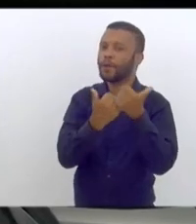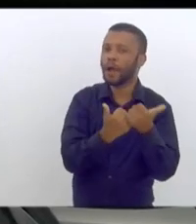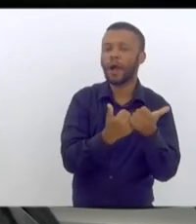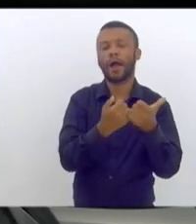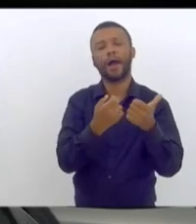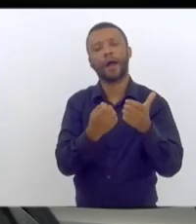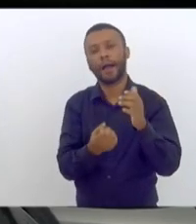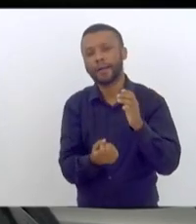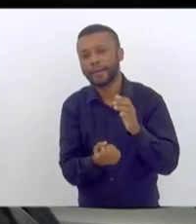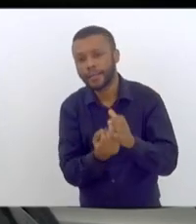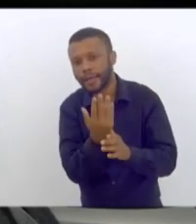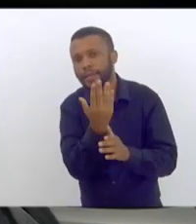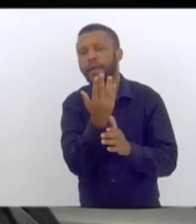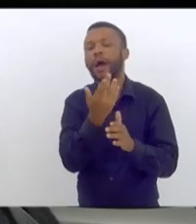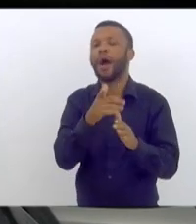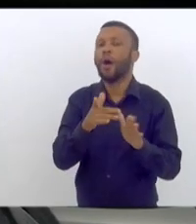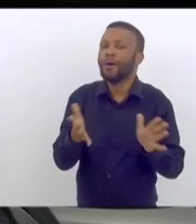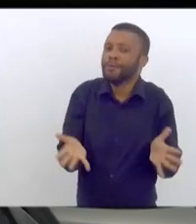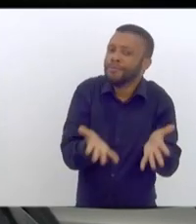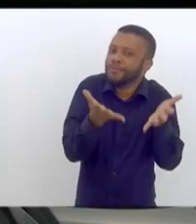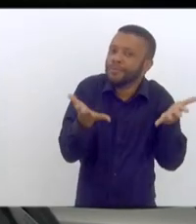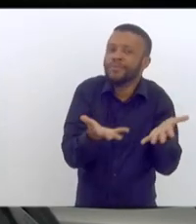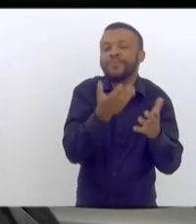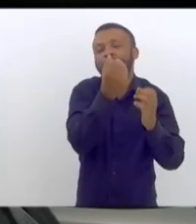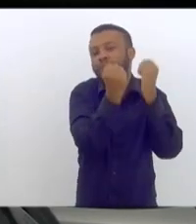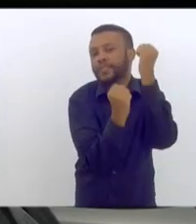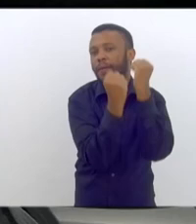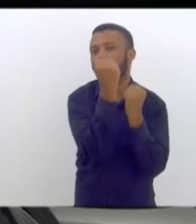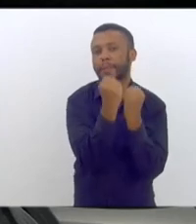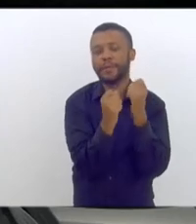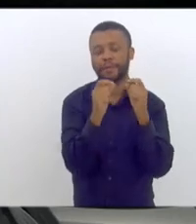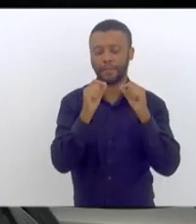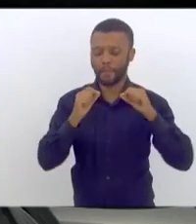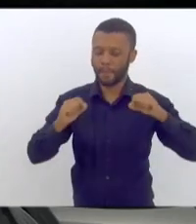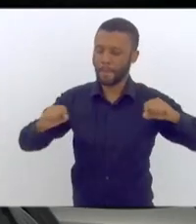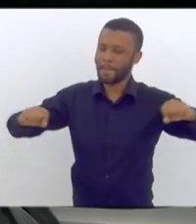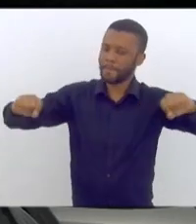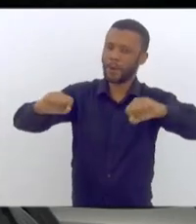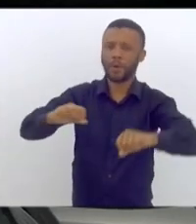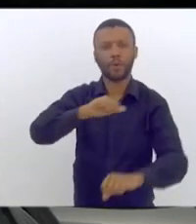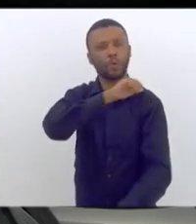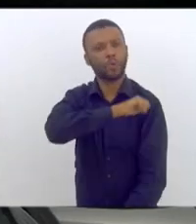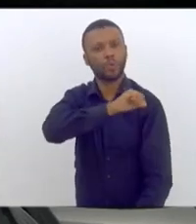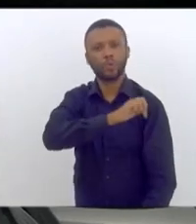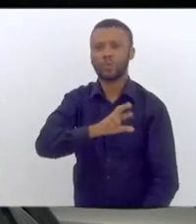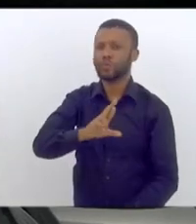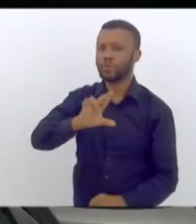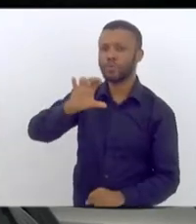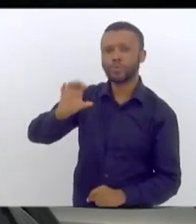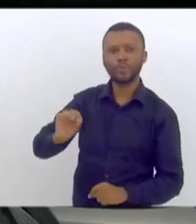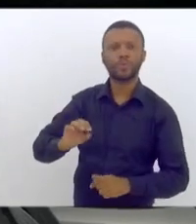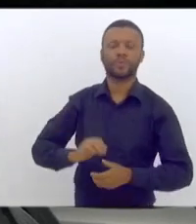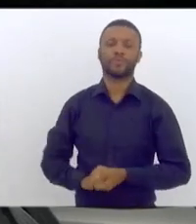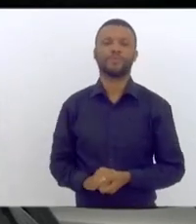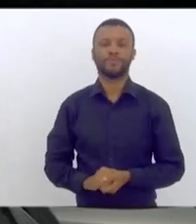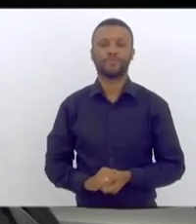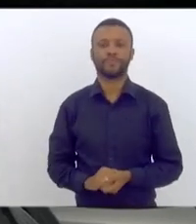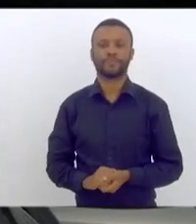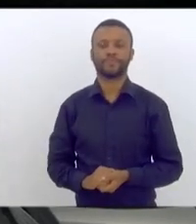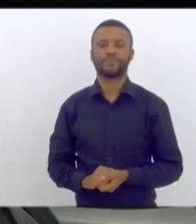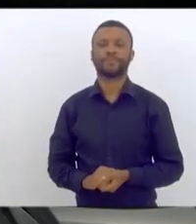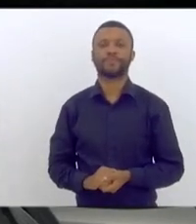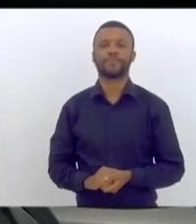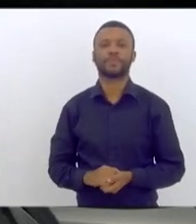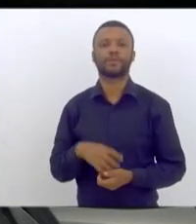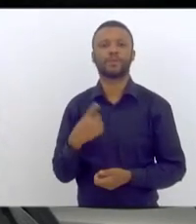implantação e a expansão dessas empresas se localizarem aqui no Rio de Janeiro é a gente fez